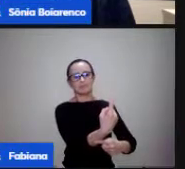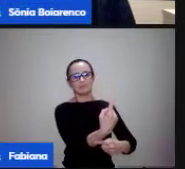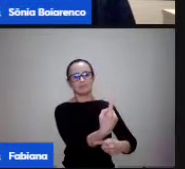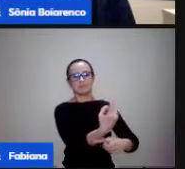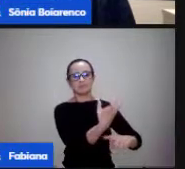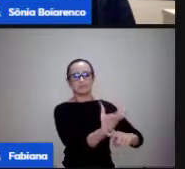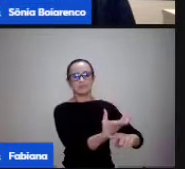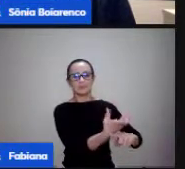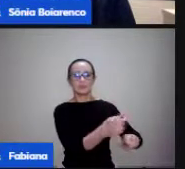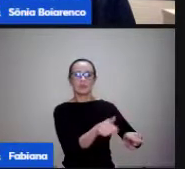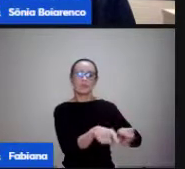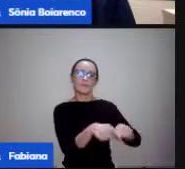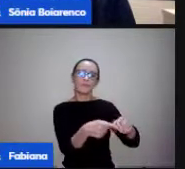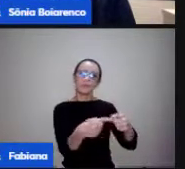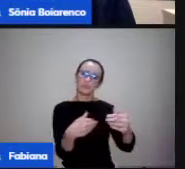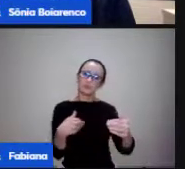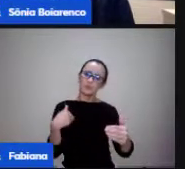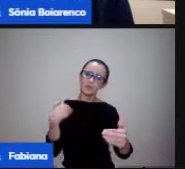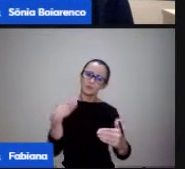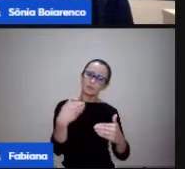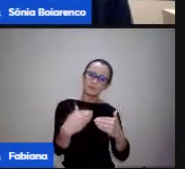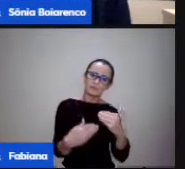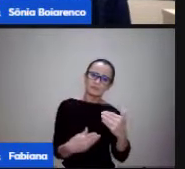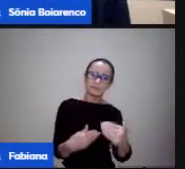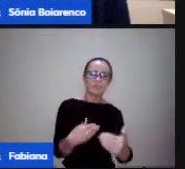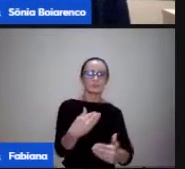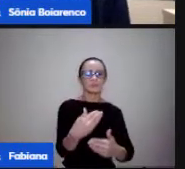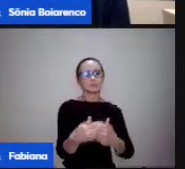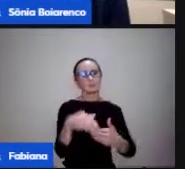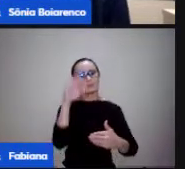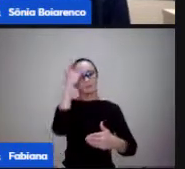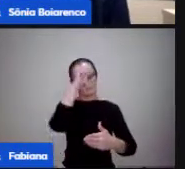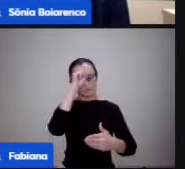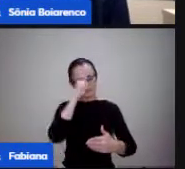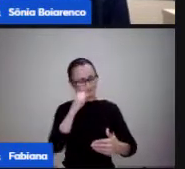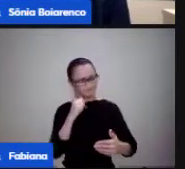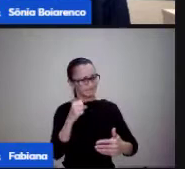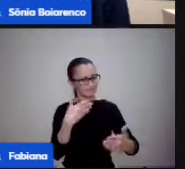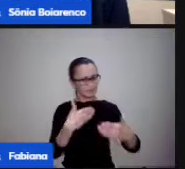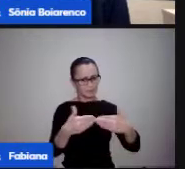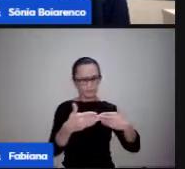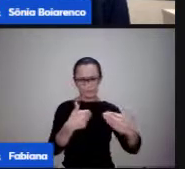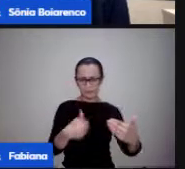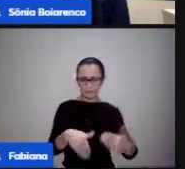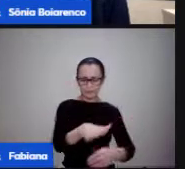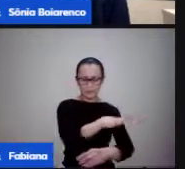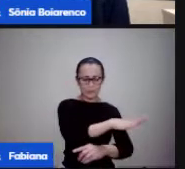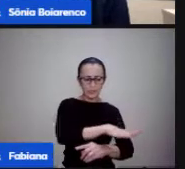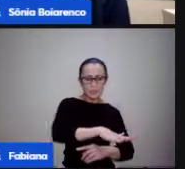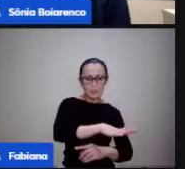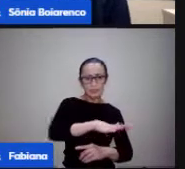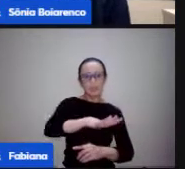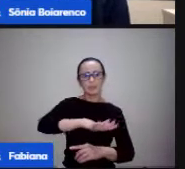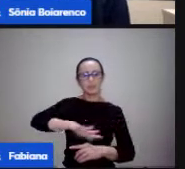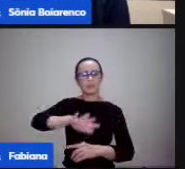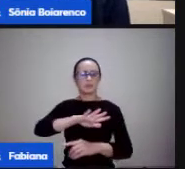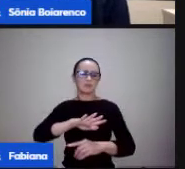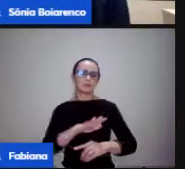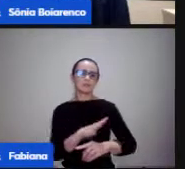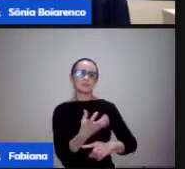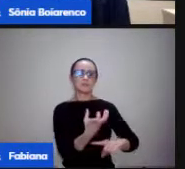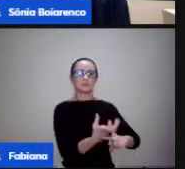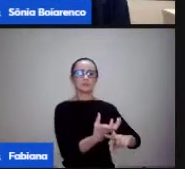a um processo de aprendizagem. Não importa de que saber, de que área nós estamos falando. Aqui eu quis chamar